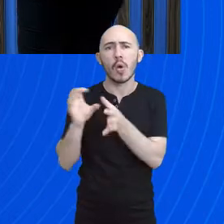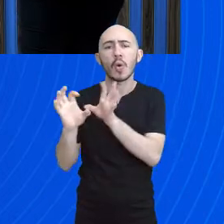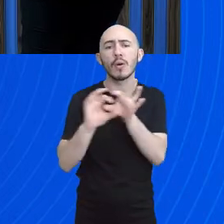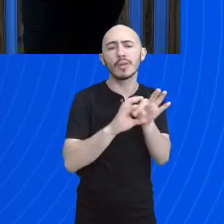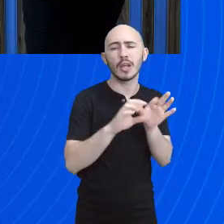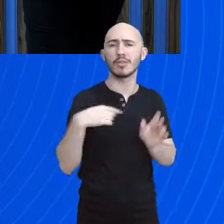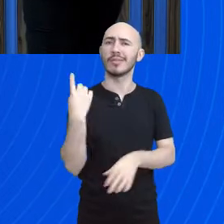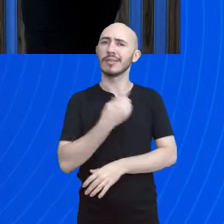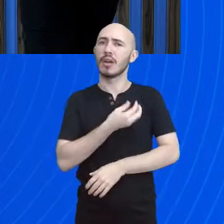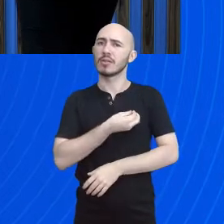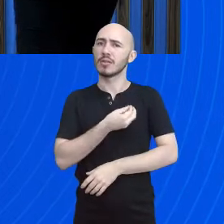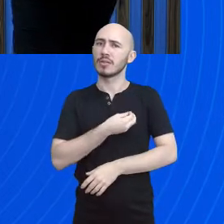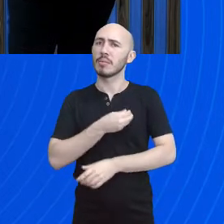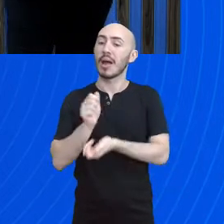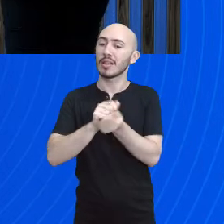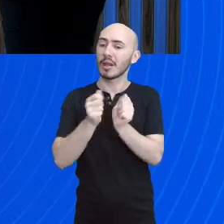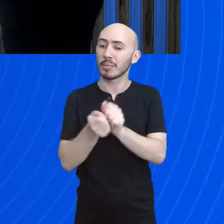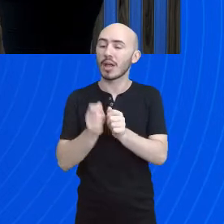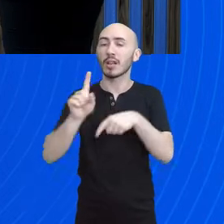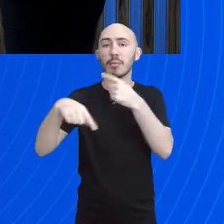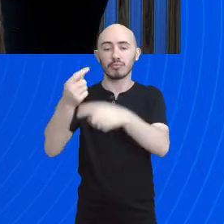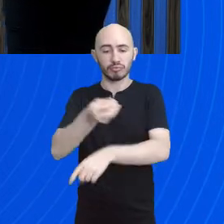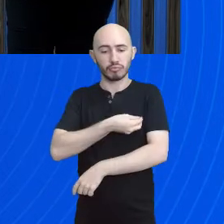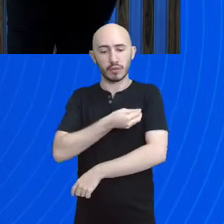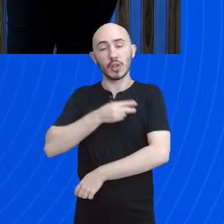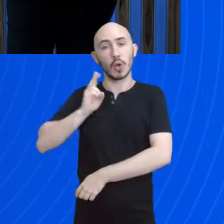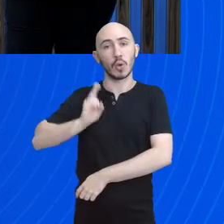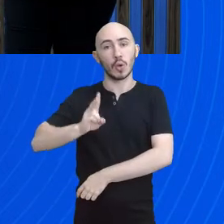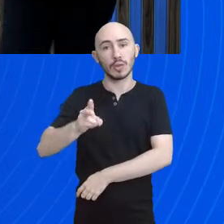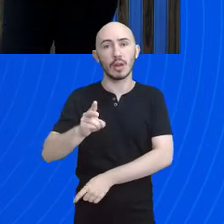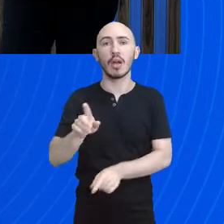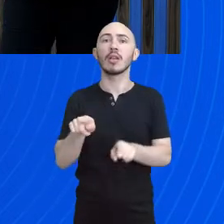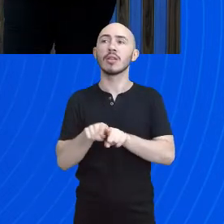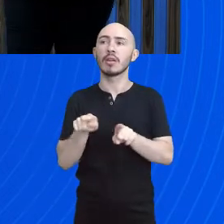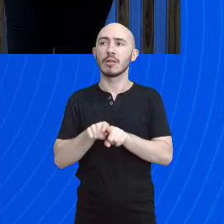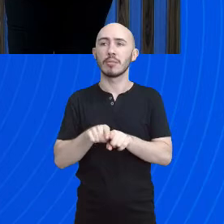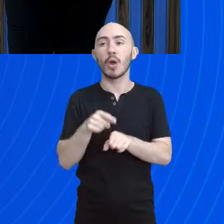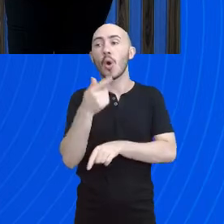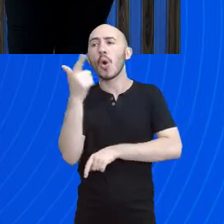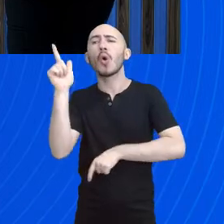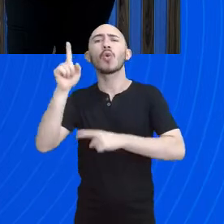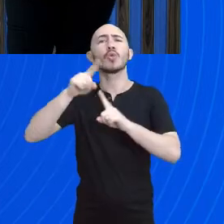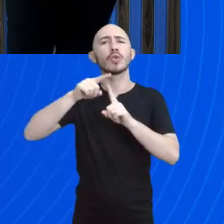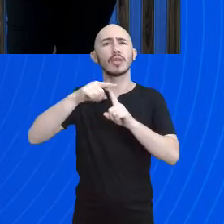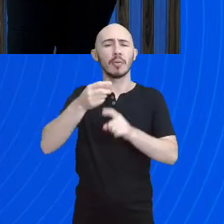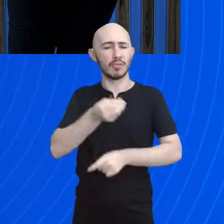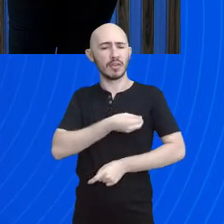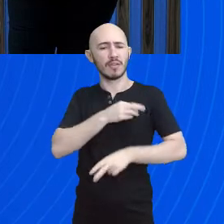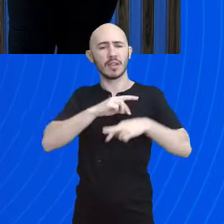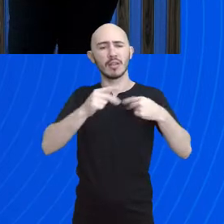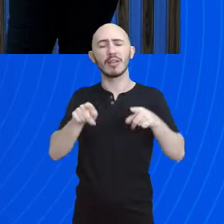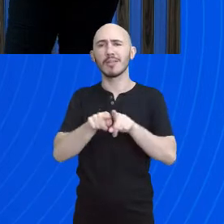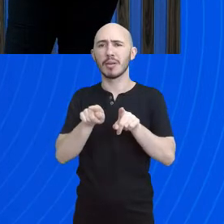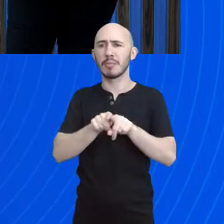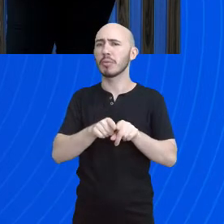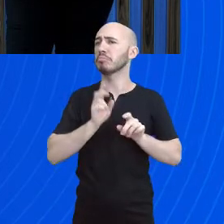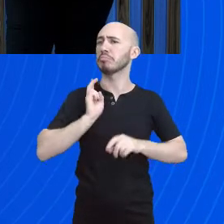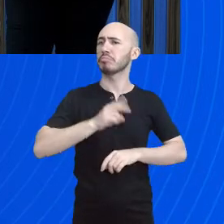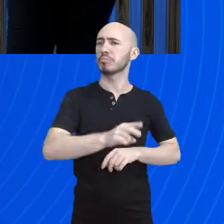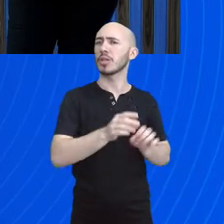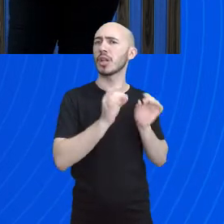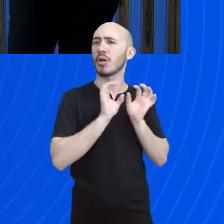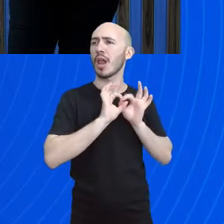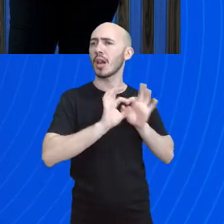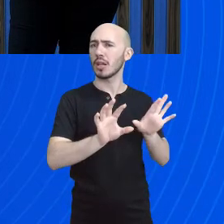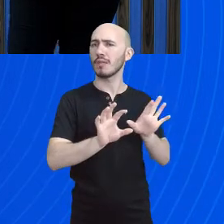gente conseguir sobreviver enquanto espécie e também deixar as espécies que vivem no nosso planeta em paz, gente?